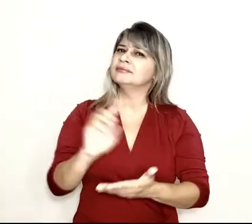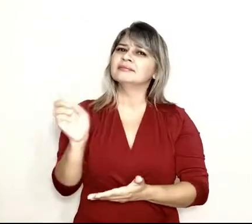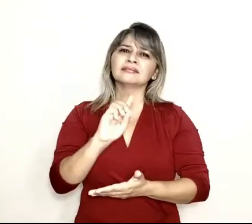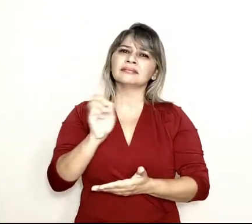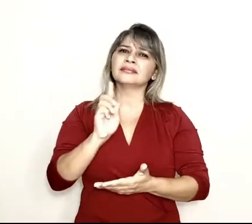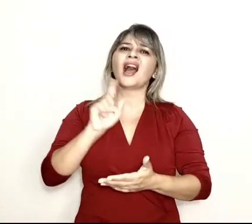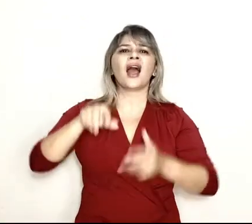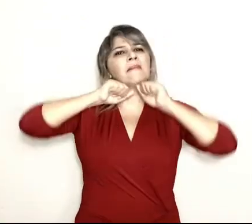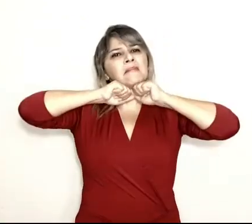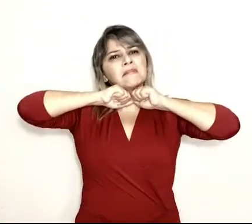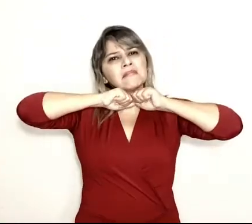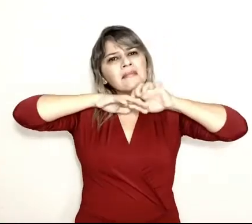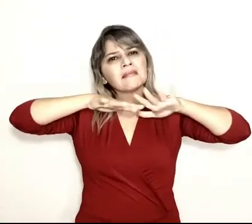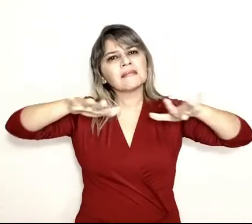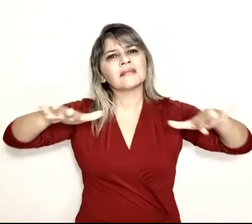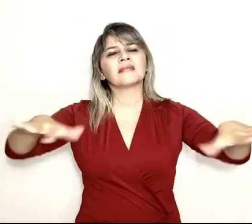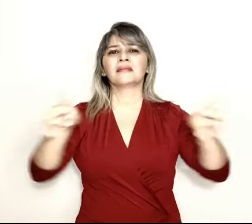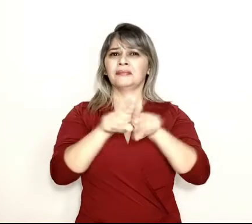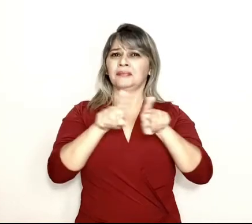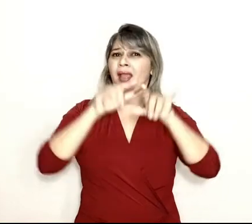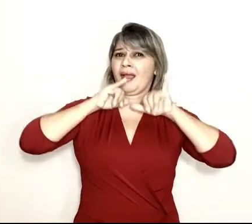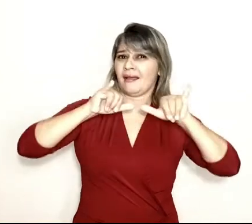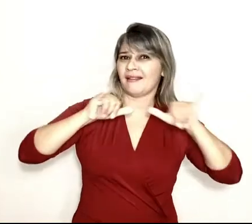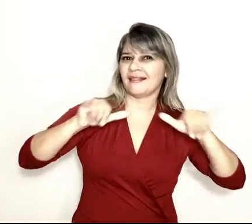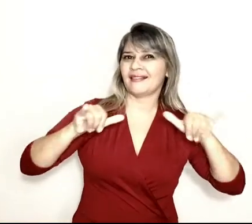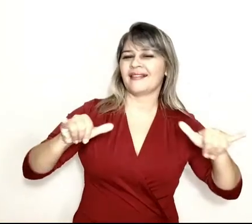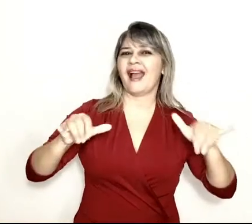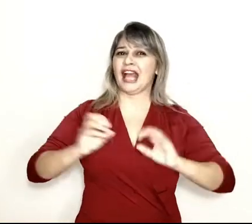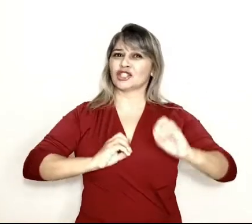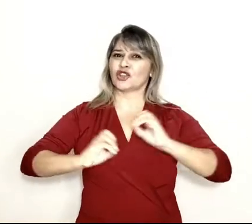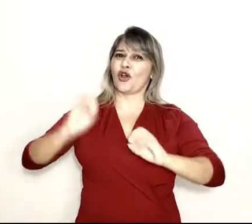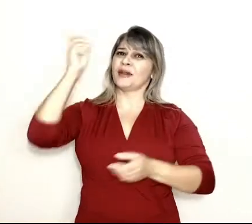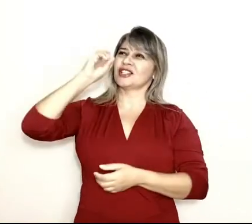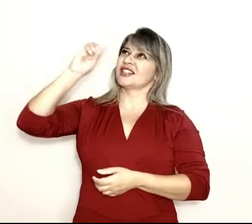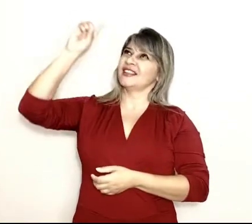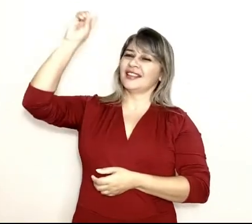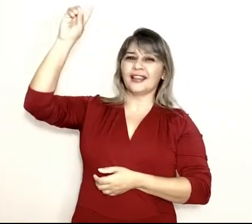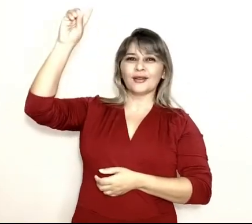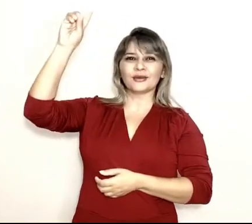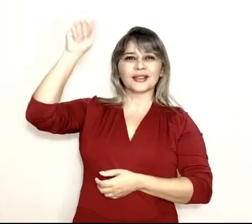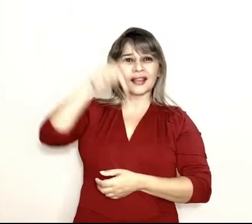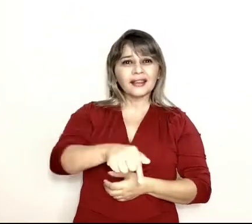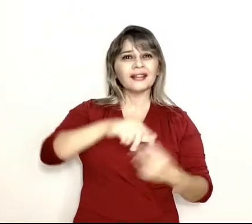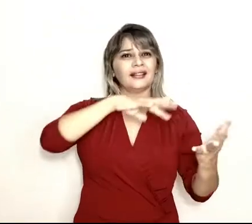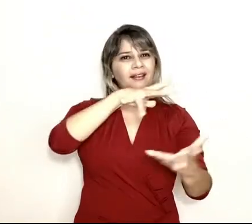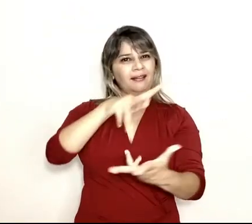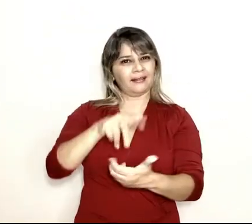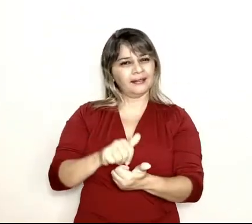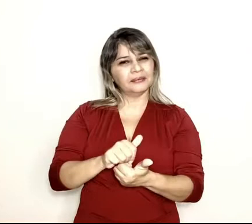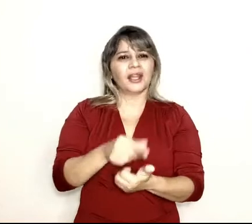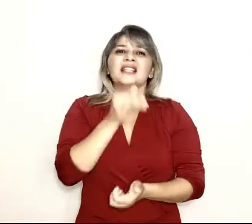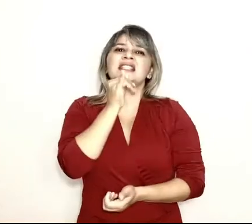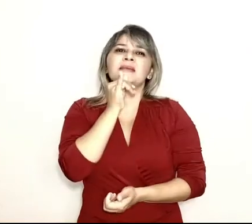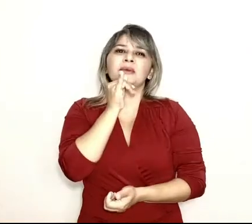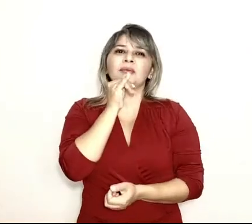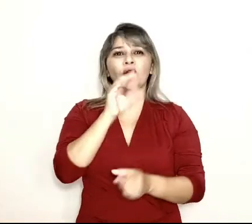na expansão da obra de Deus na terra. Vejam que nesse momento de